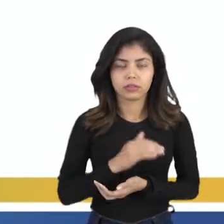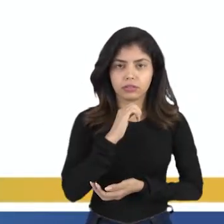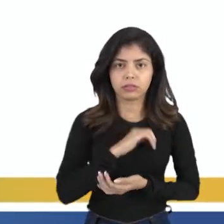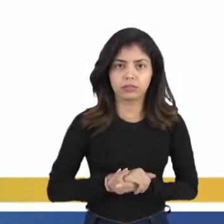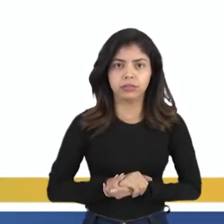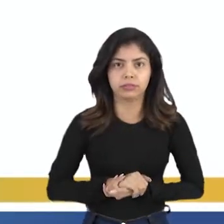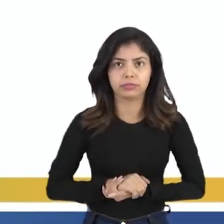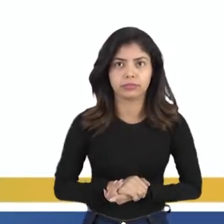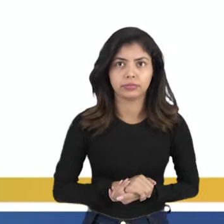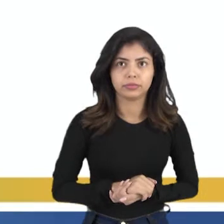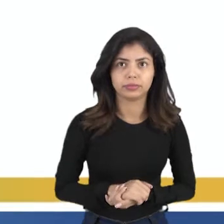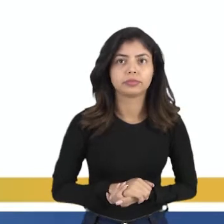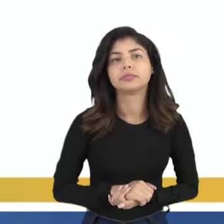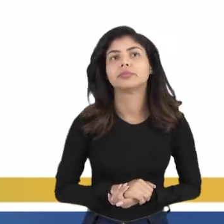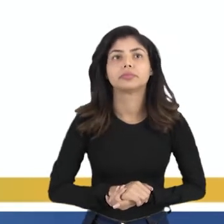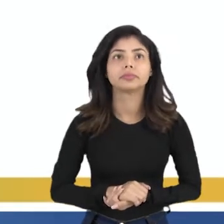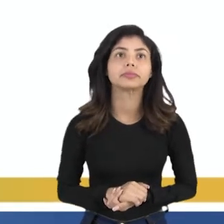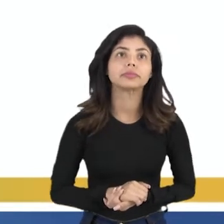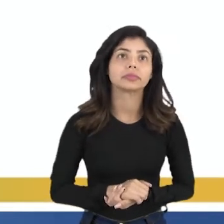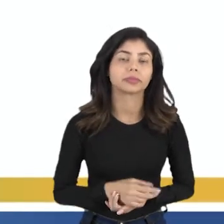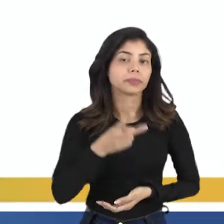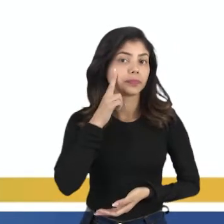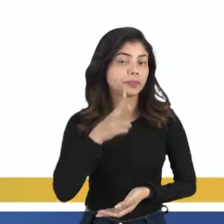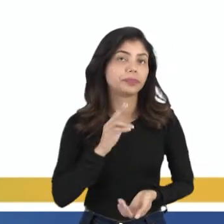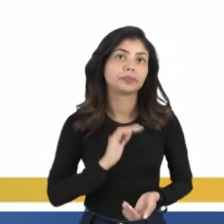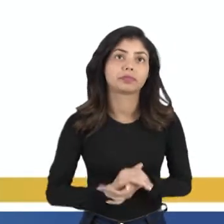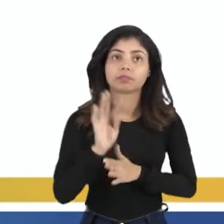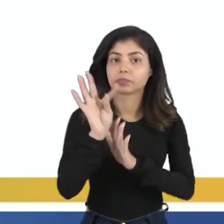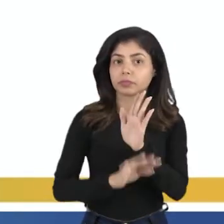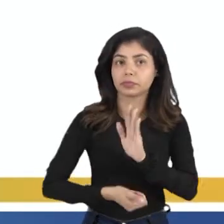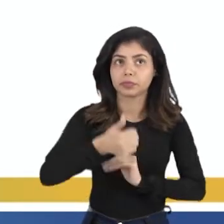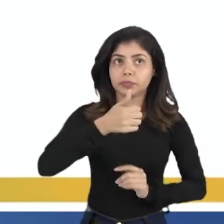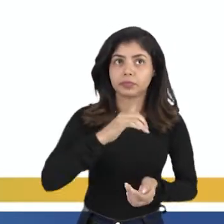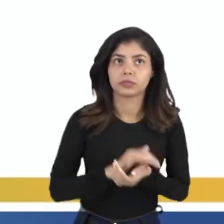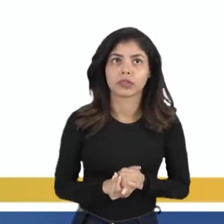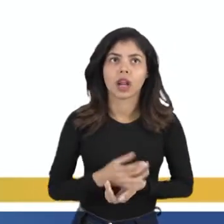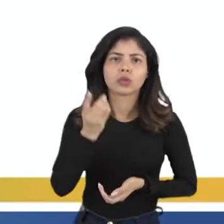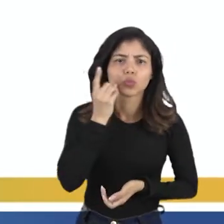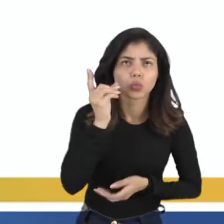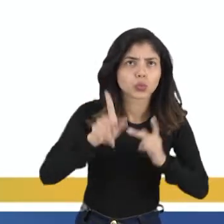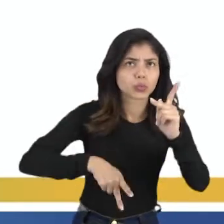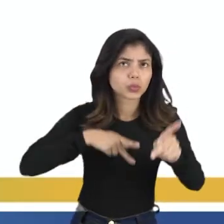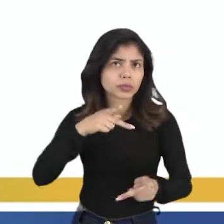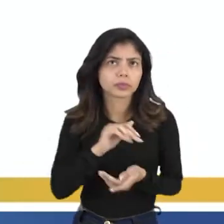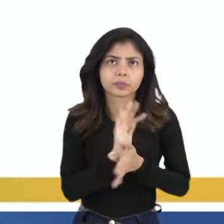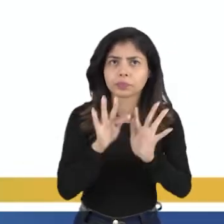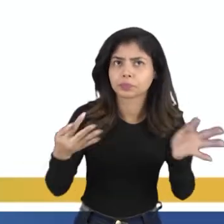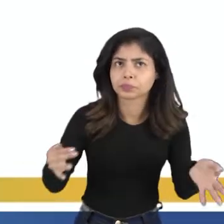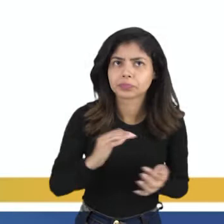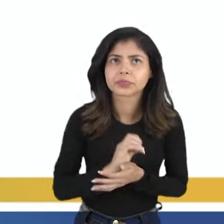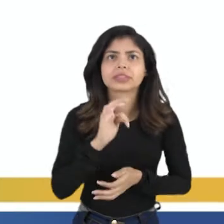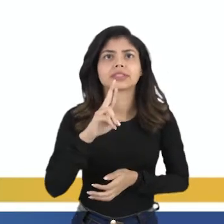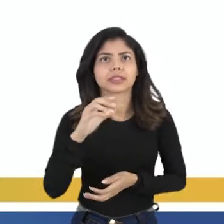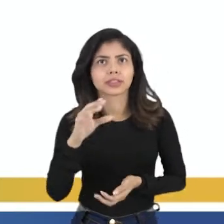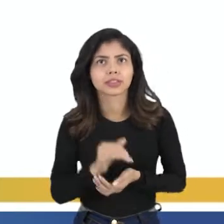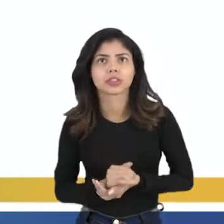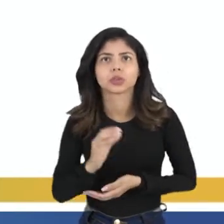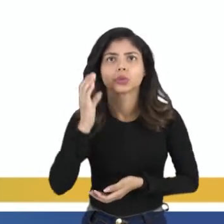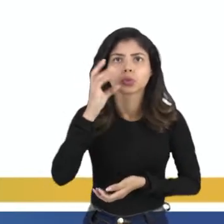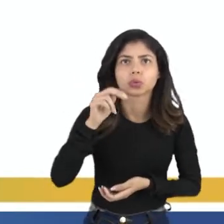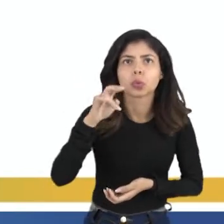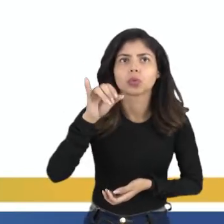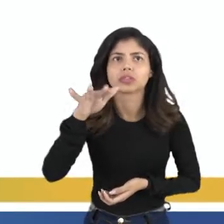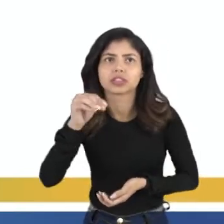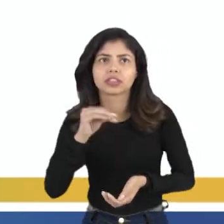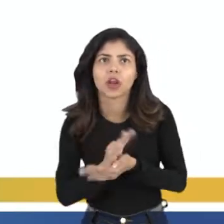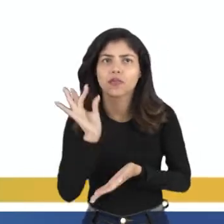você pode ser mais assertivo? Vamos lá? Texto 1. Ditado popular é uma frase sentenciosa,